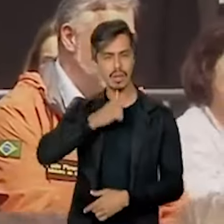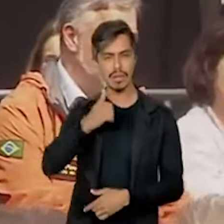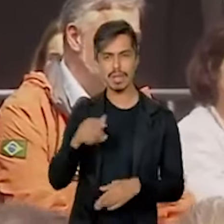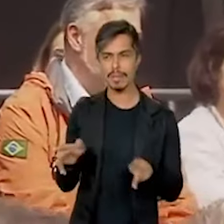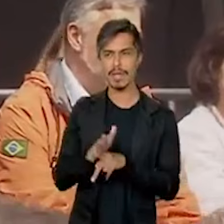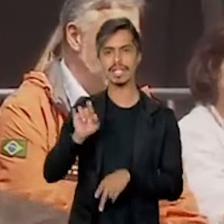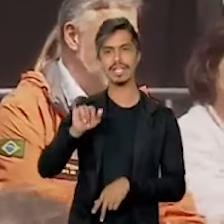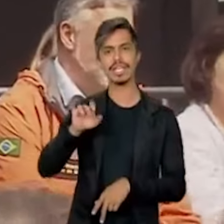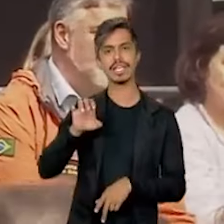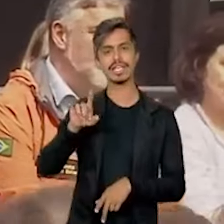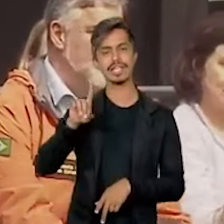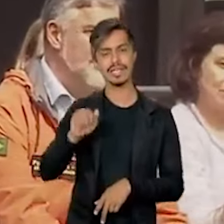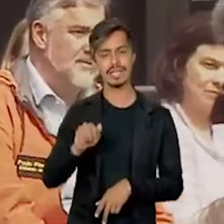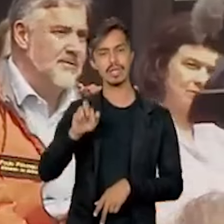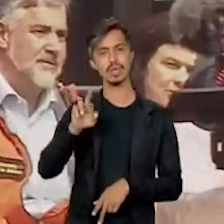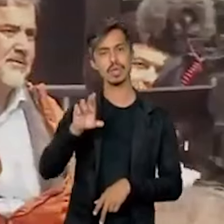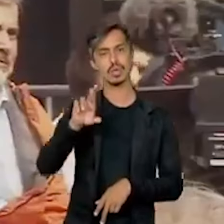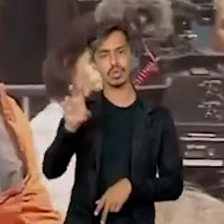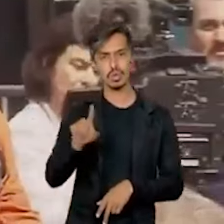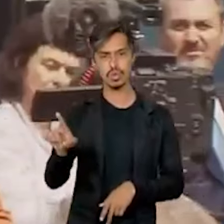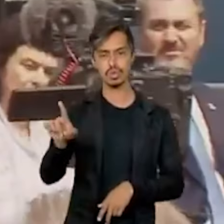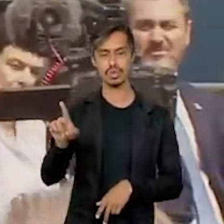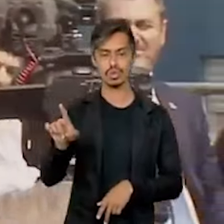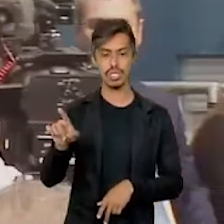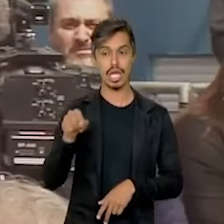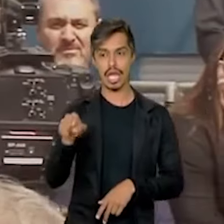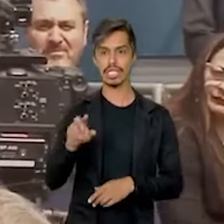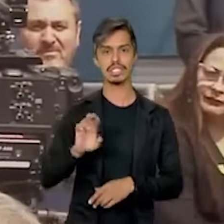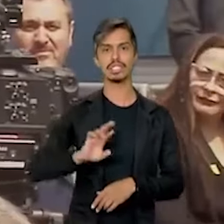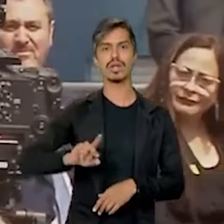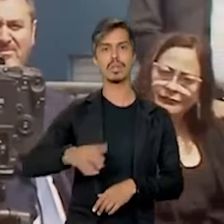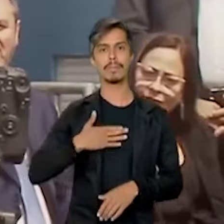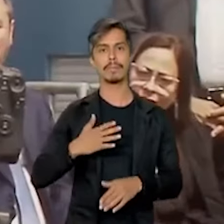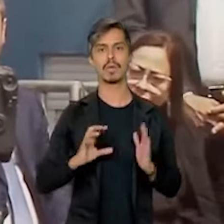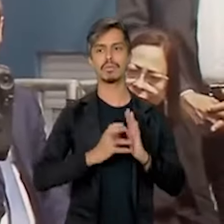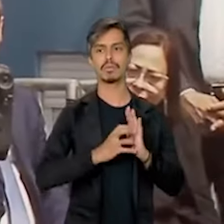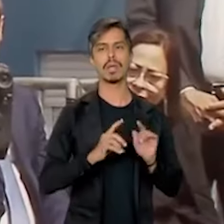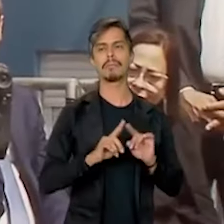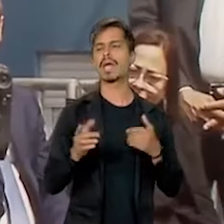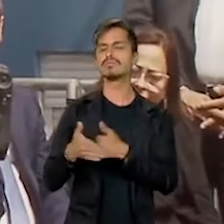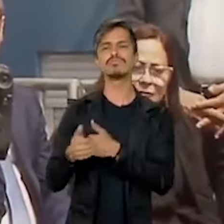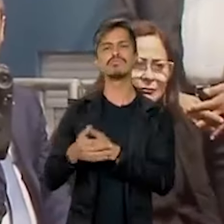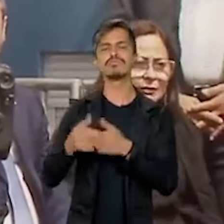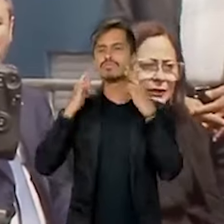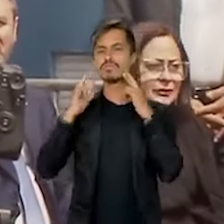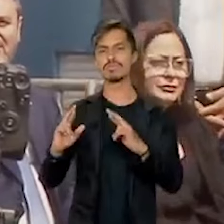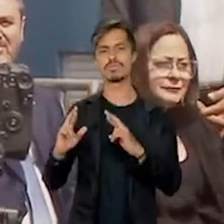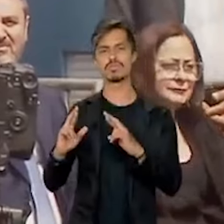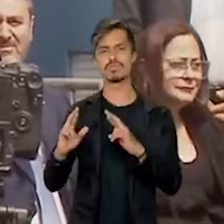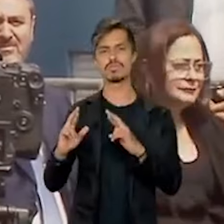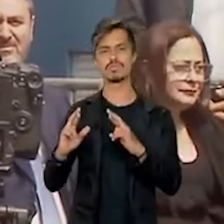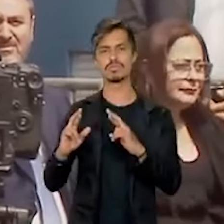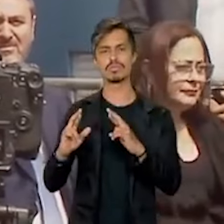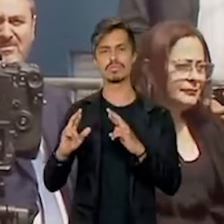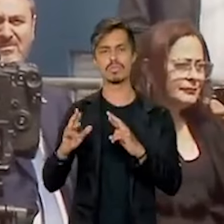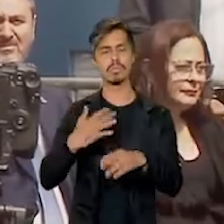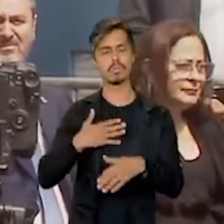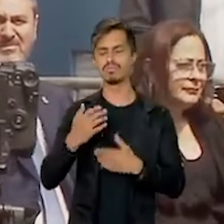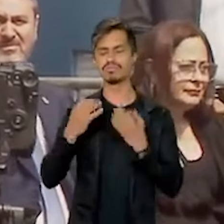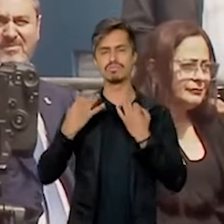Cruz. Eles não eram do meu partido e foram tratados com muito respeito, com muita